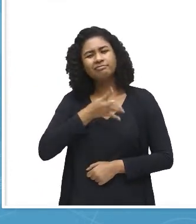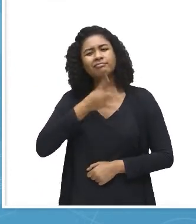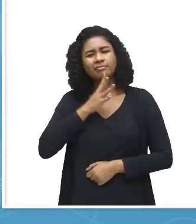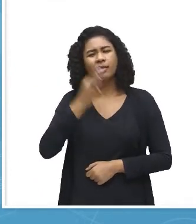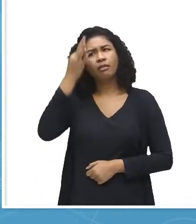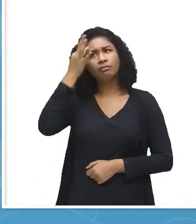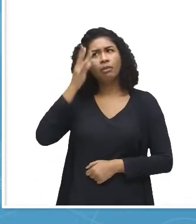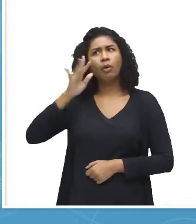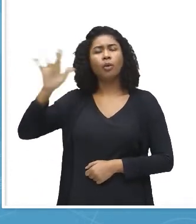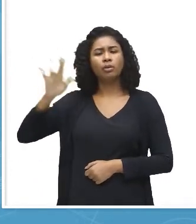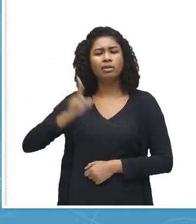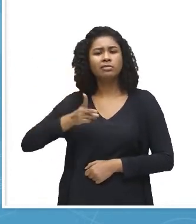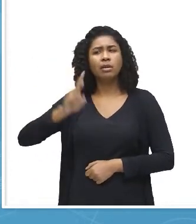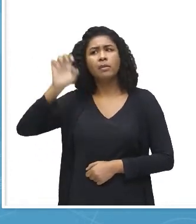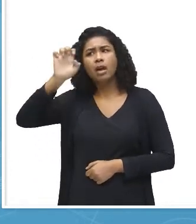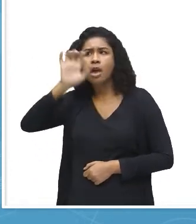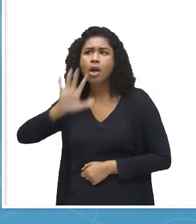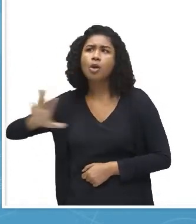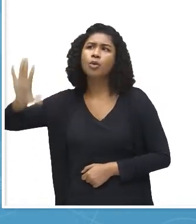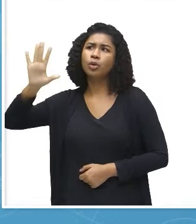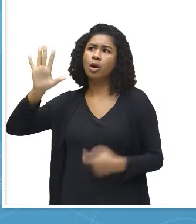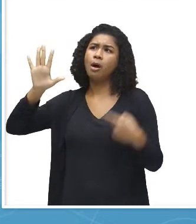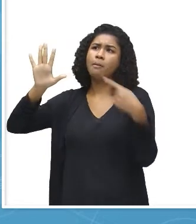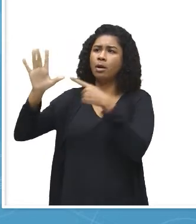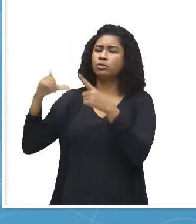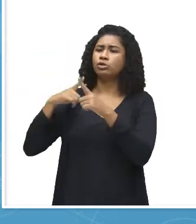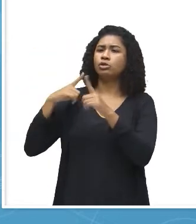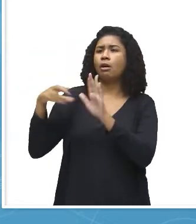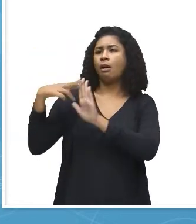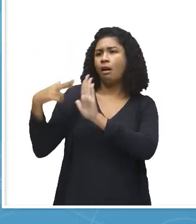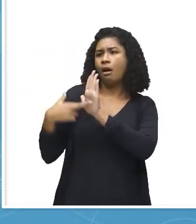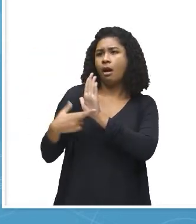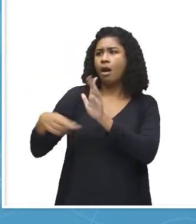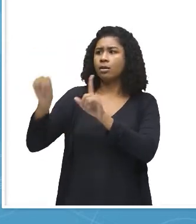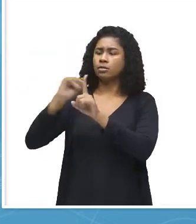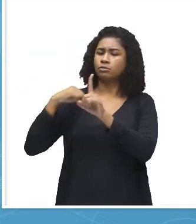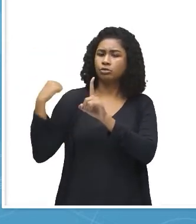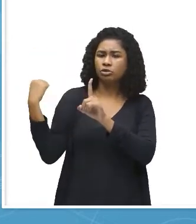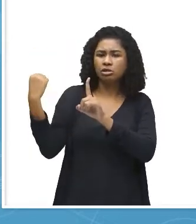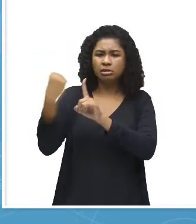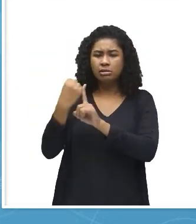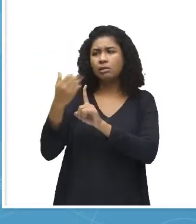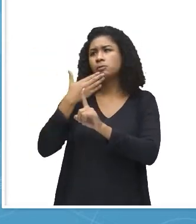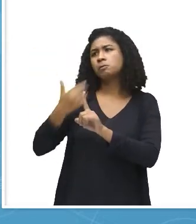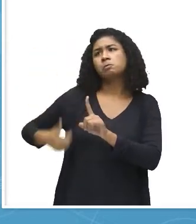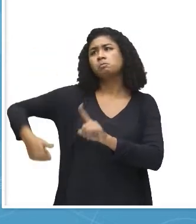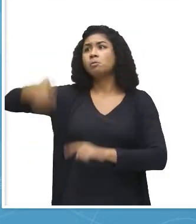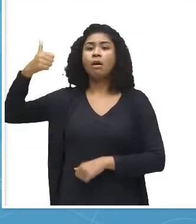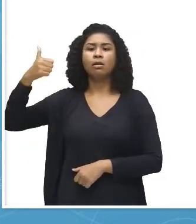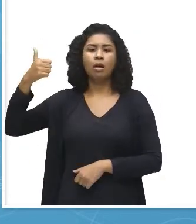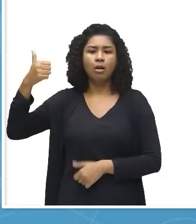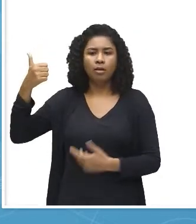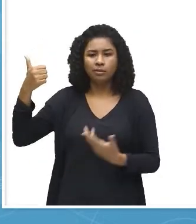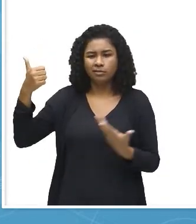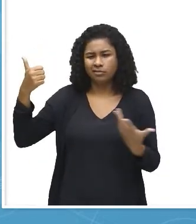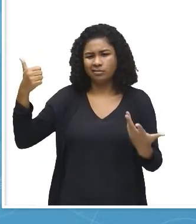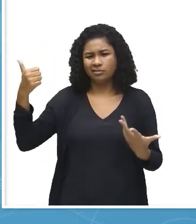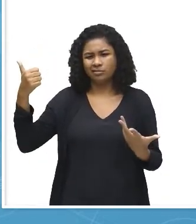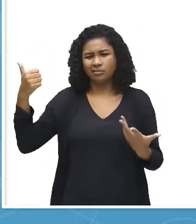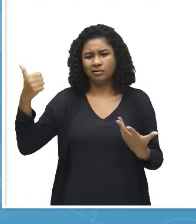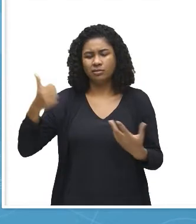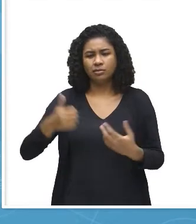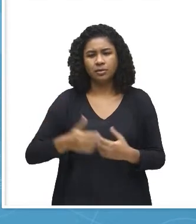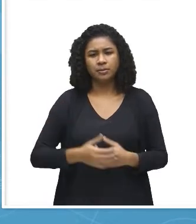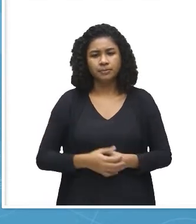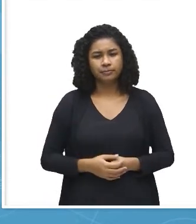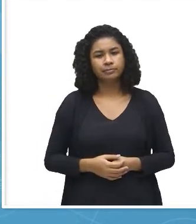do mundo civilizado, com direito, então, a subordinar aqueles que eram inferiores a eles. A gente conclui que vocês